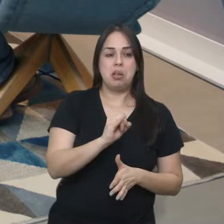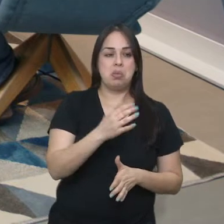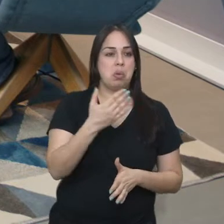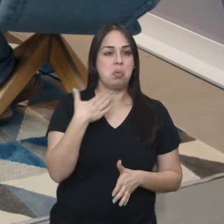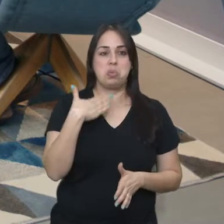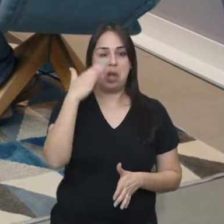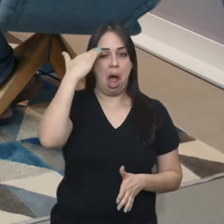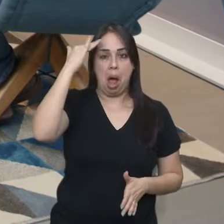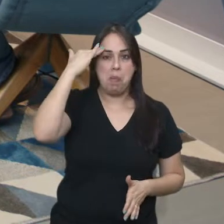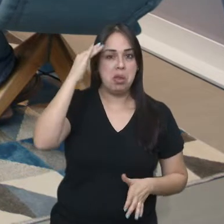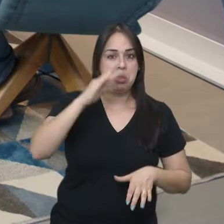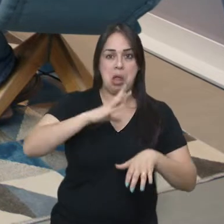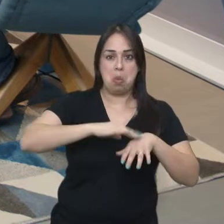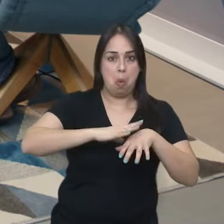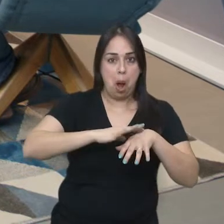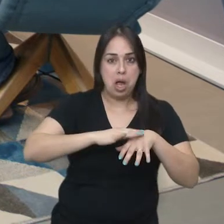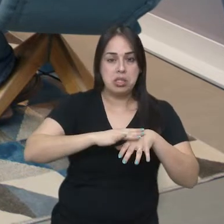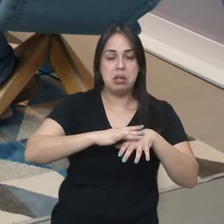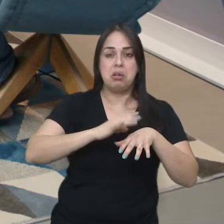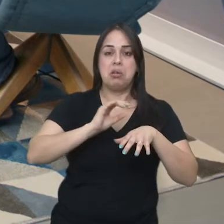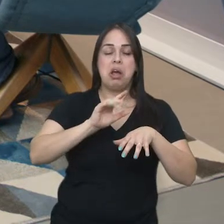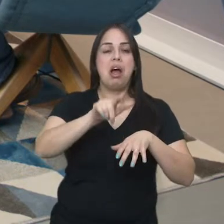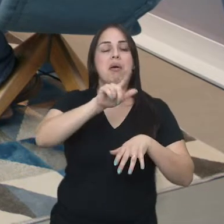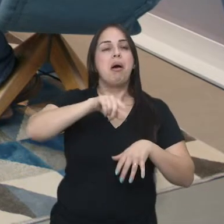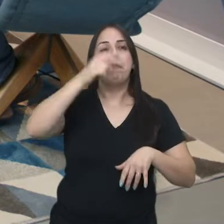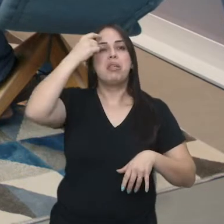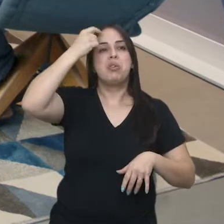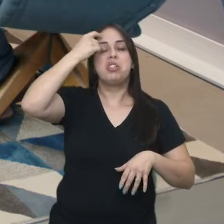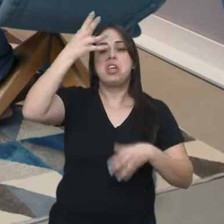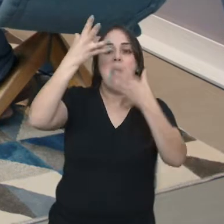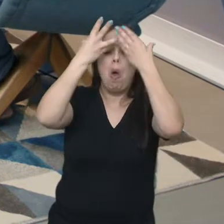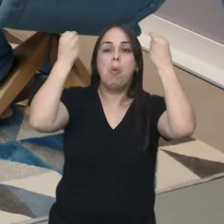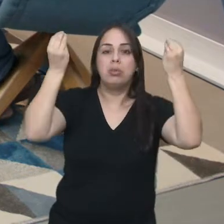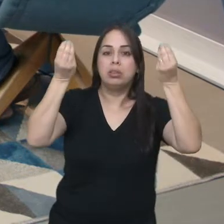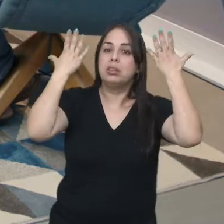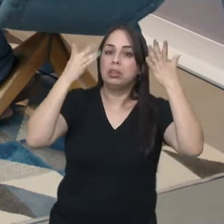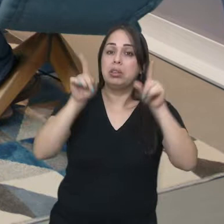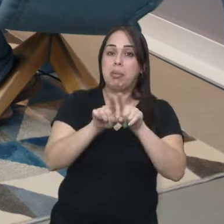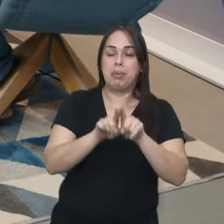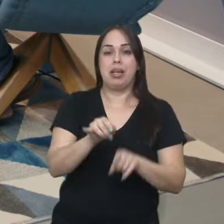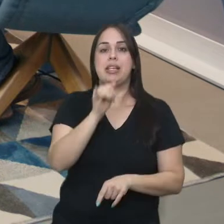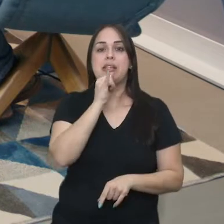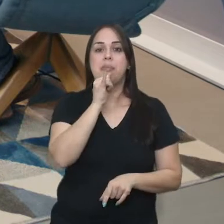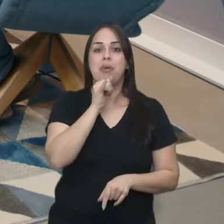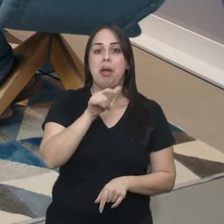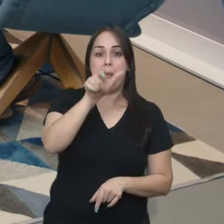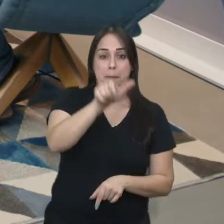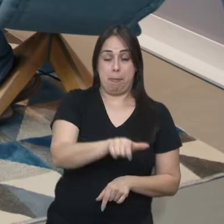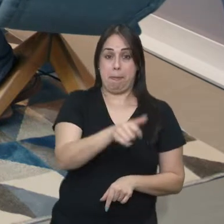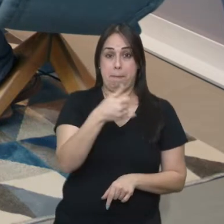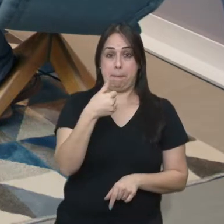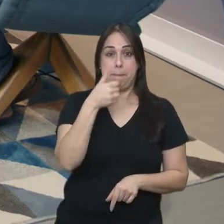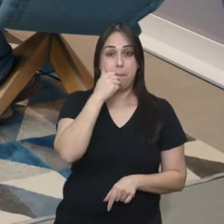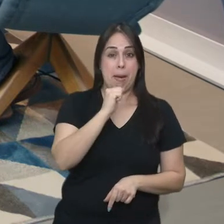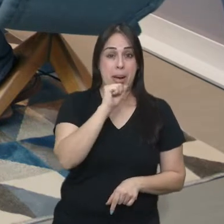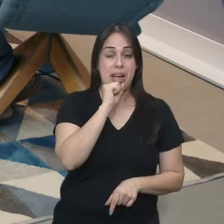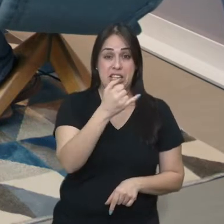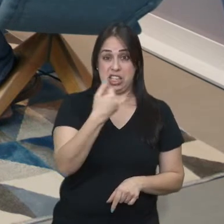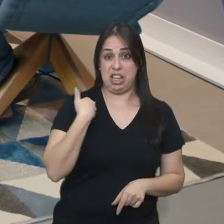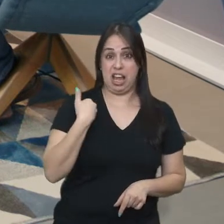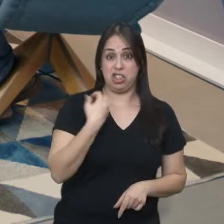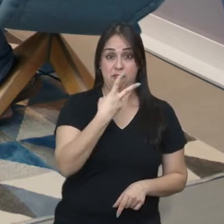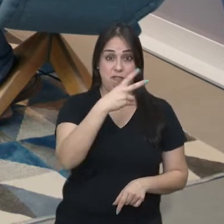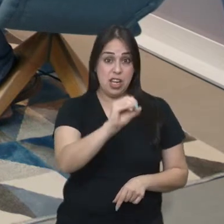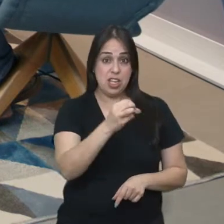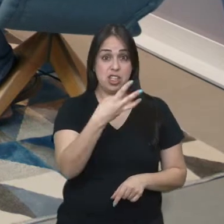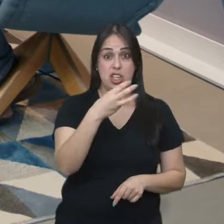lembrado. Com as doenças acontece a mesma coisa. Então, você falar para uma mãe de 25, 30 ou mesmo